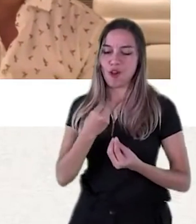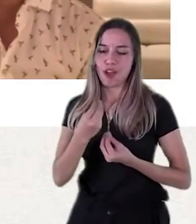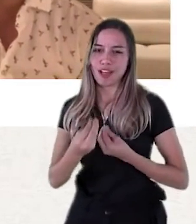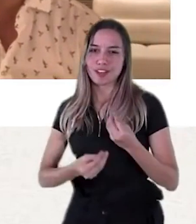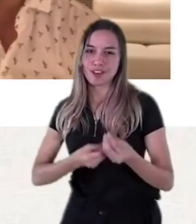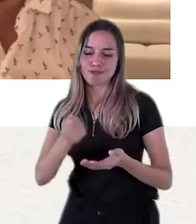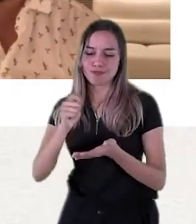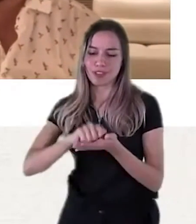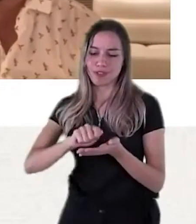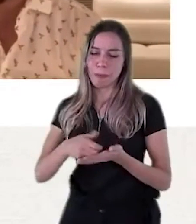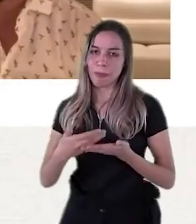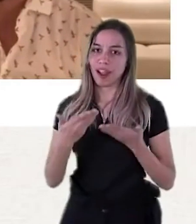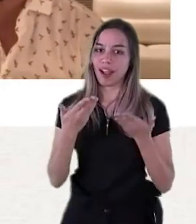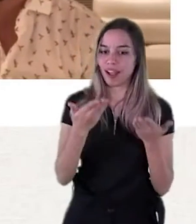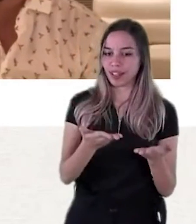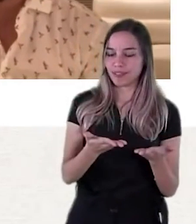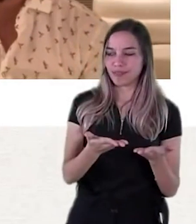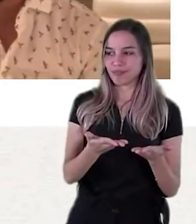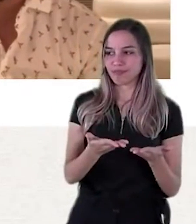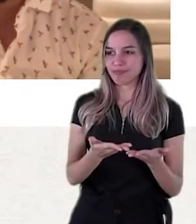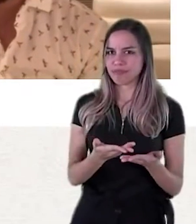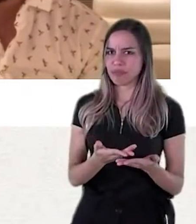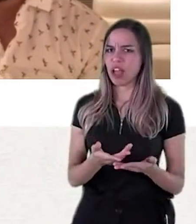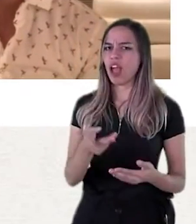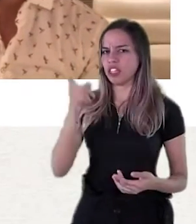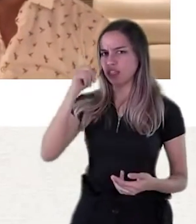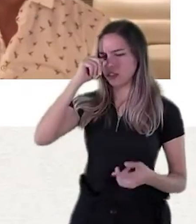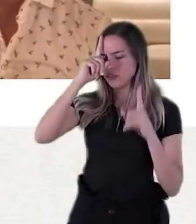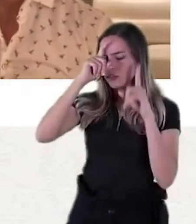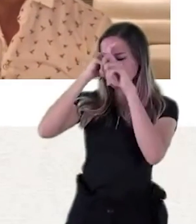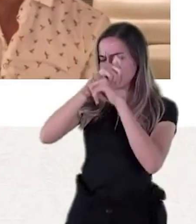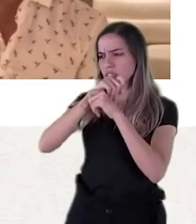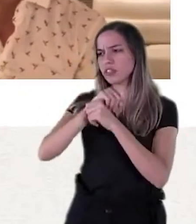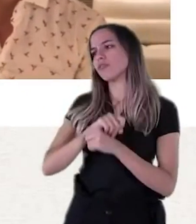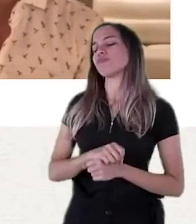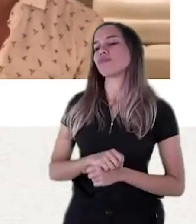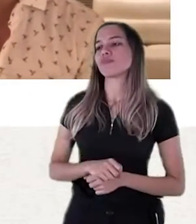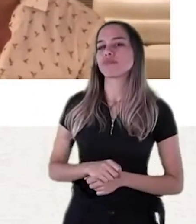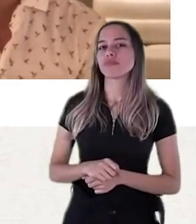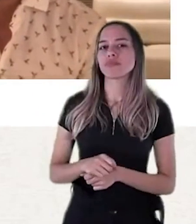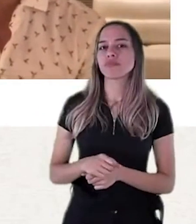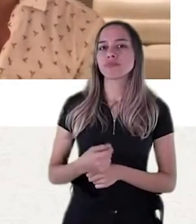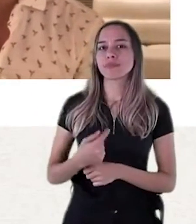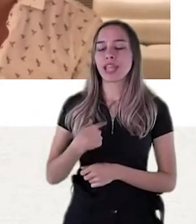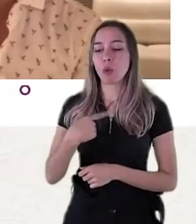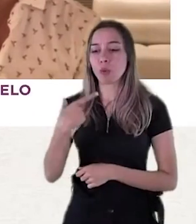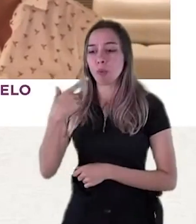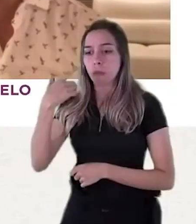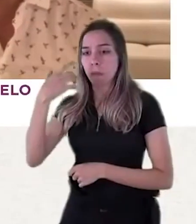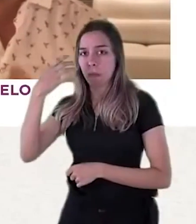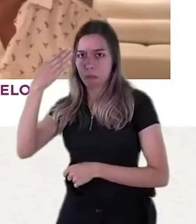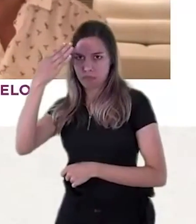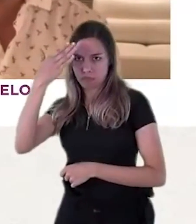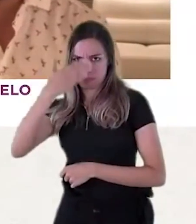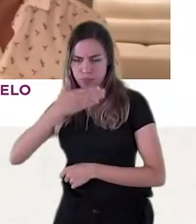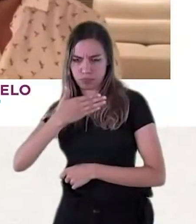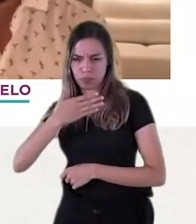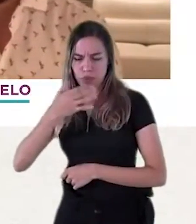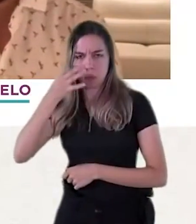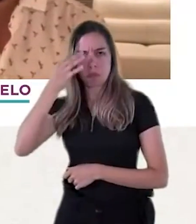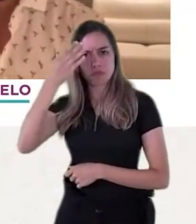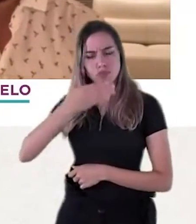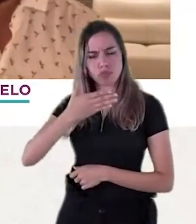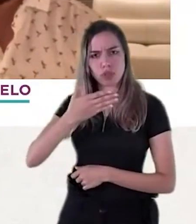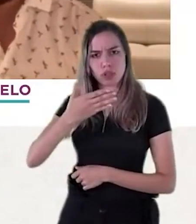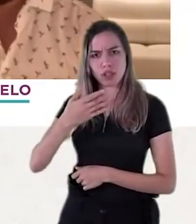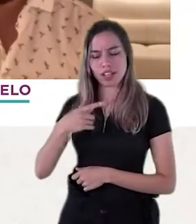um exercício muito difícil, a literatura. Eu, pessoalmente, tenho muita dificuldade com o ensimesmamento do